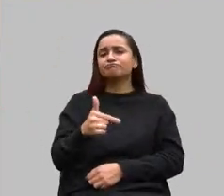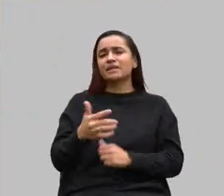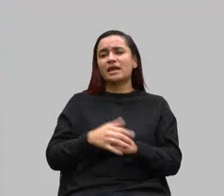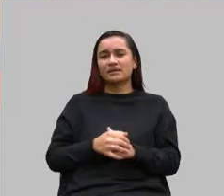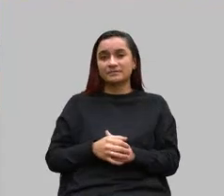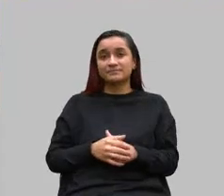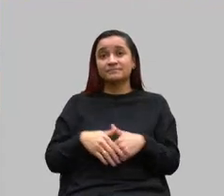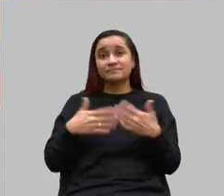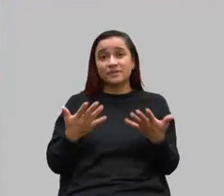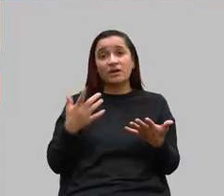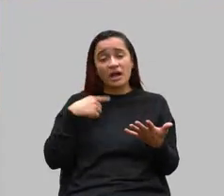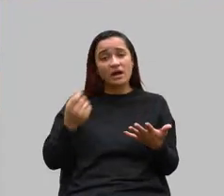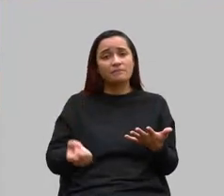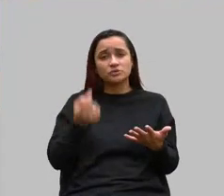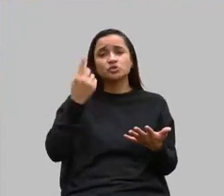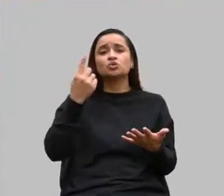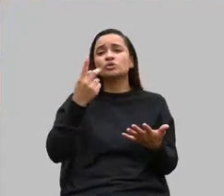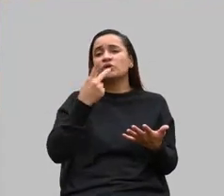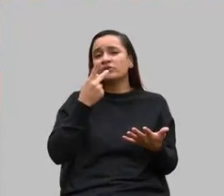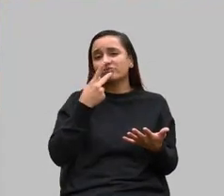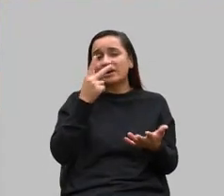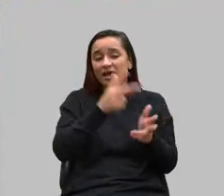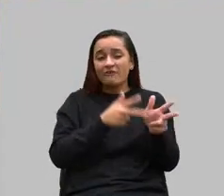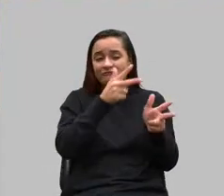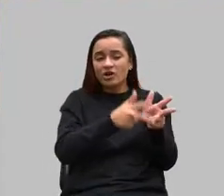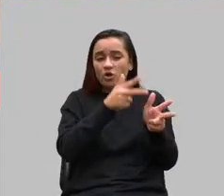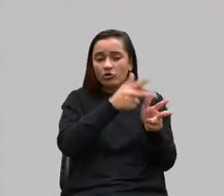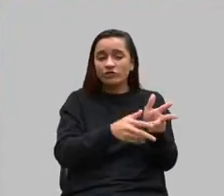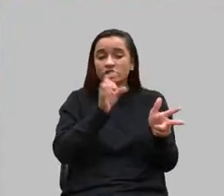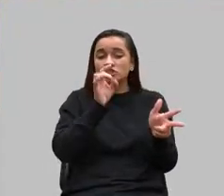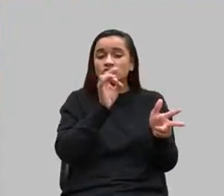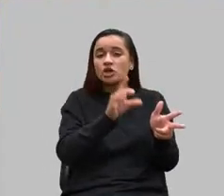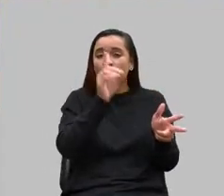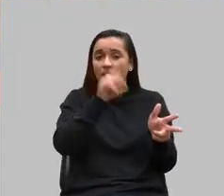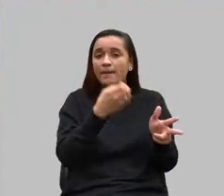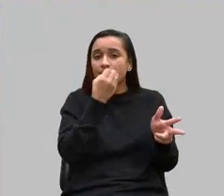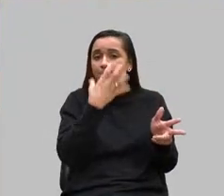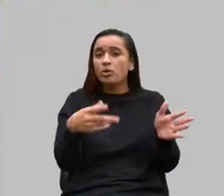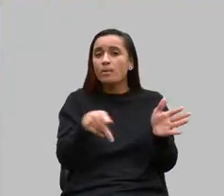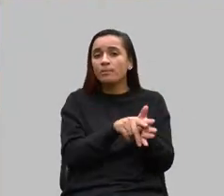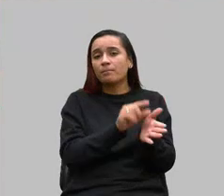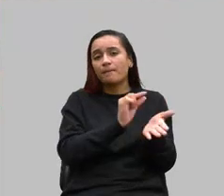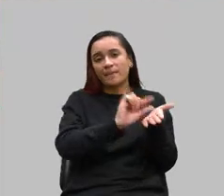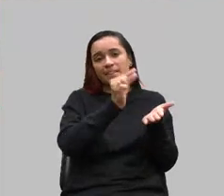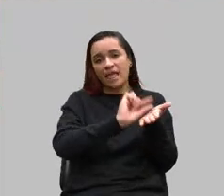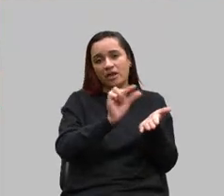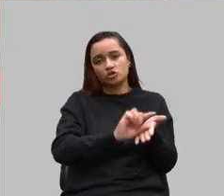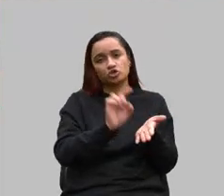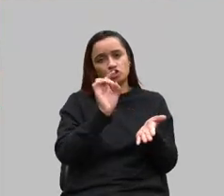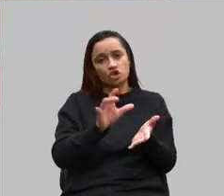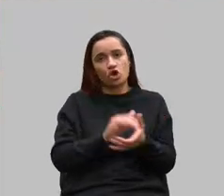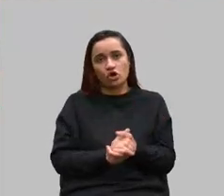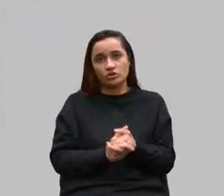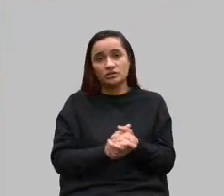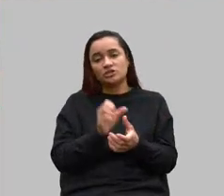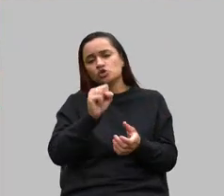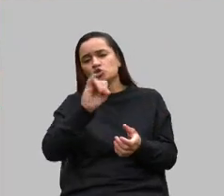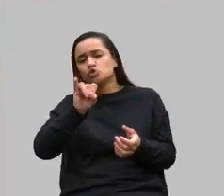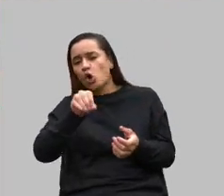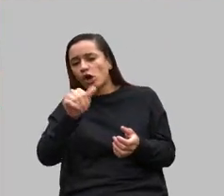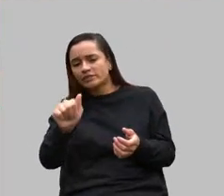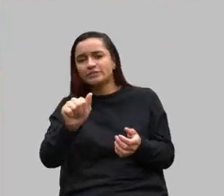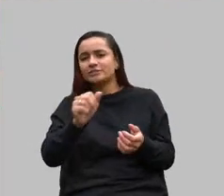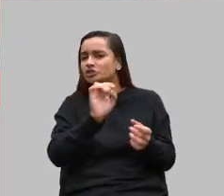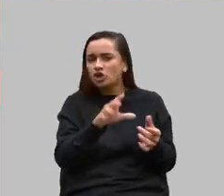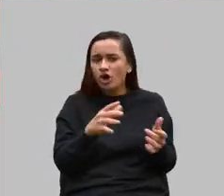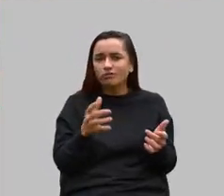falácia dizer que ferrovia só só se sustenta com minério com soja não é verdade